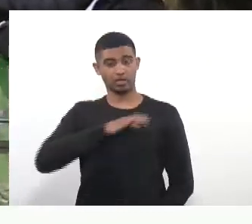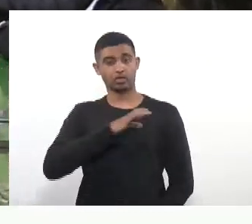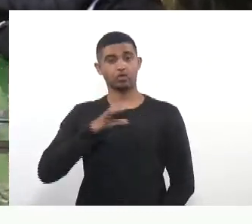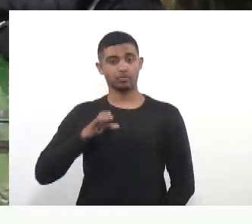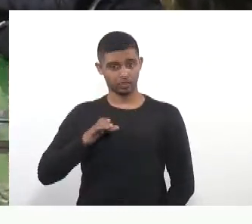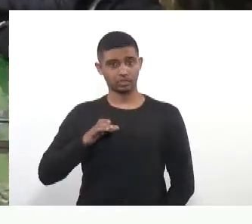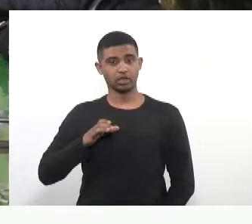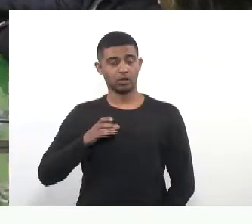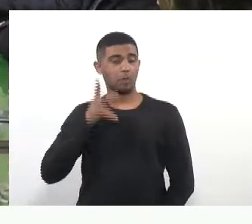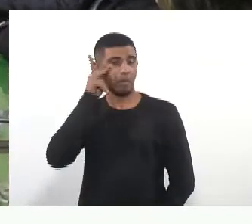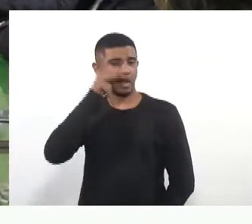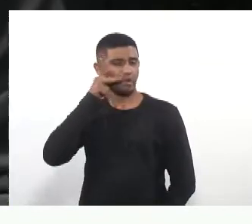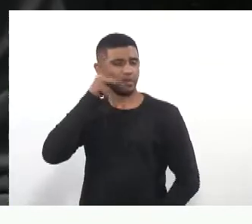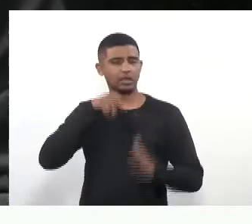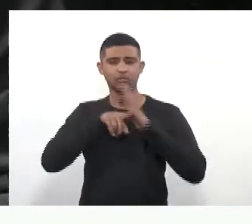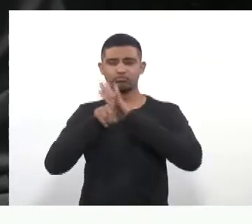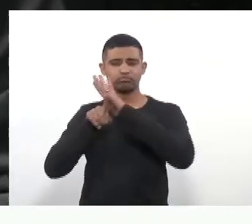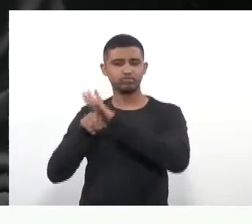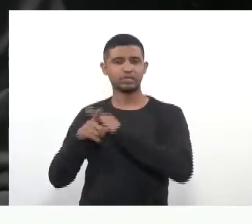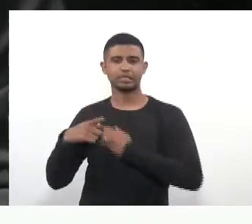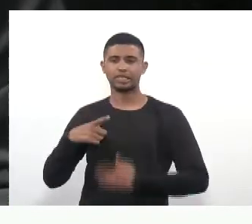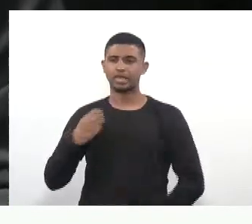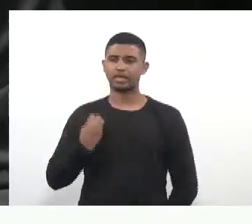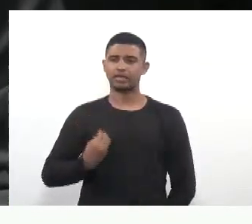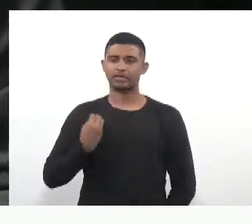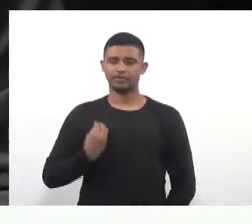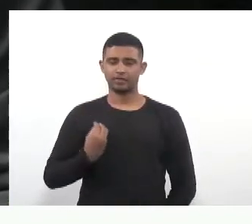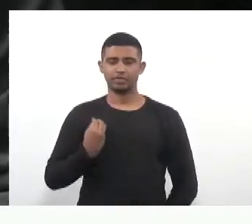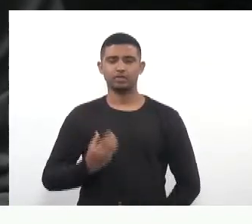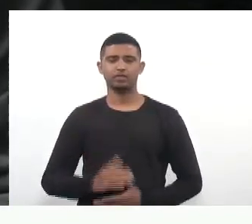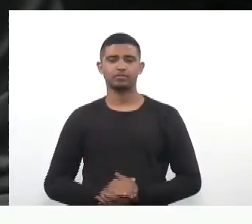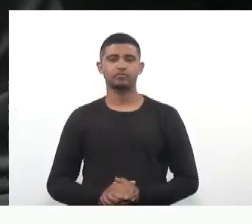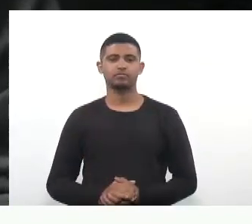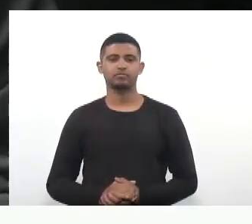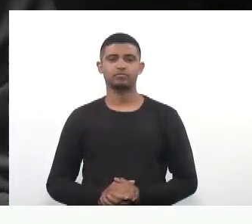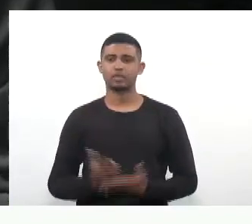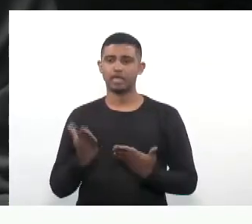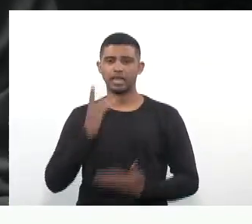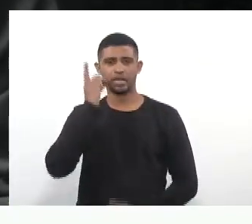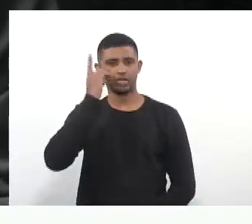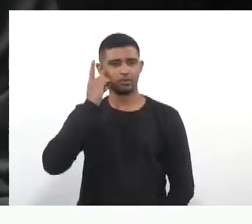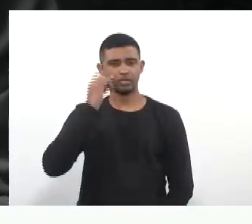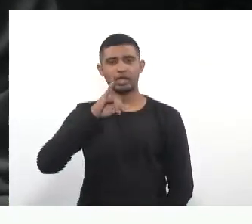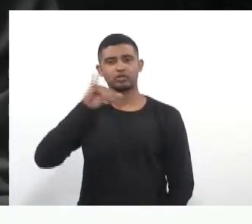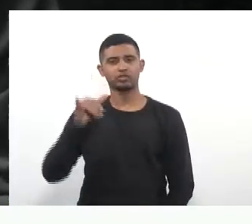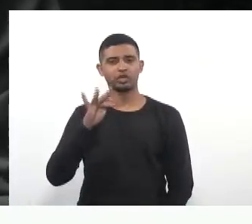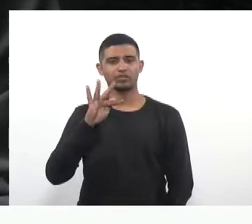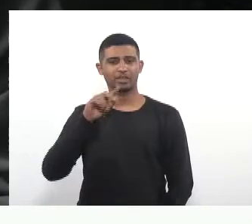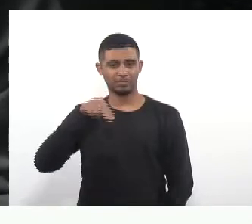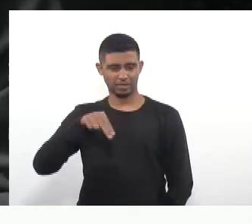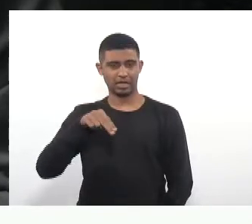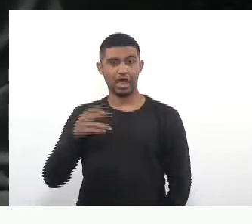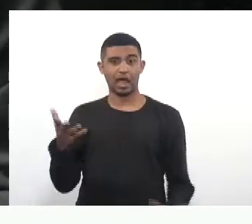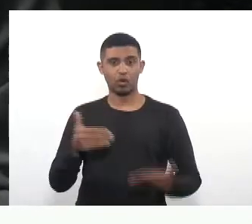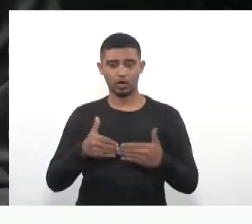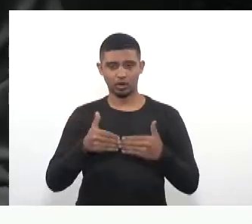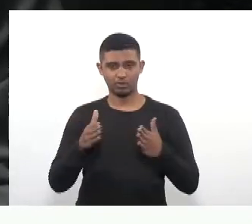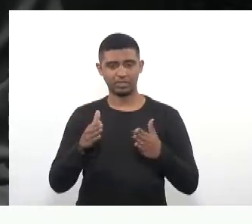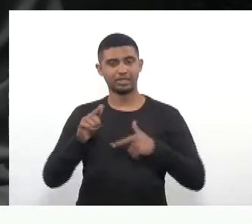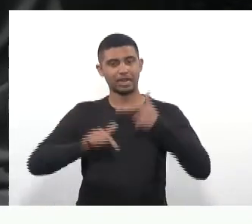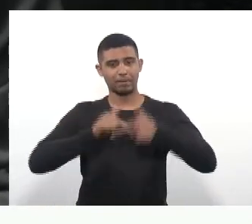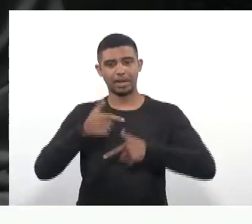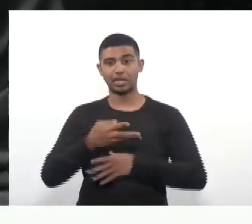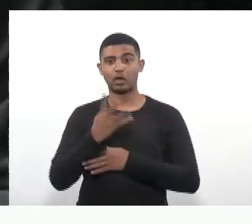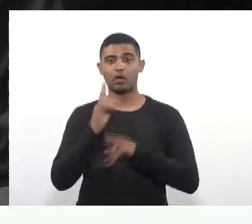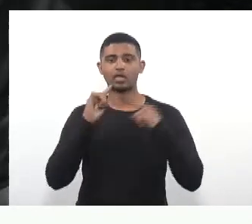comissão parlamentar de inquérito, contando com a presença do senhor deputado Jorge Felipe Neto, dou por aberto os trabalhos da 4ª audiência